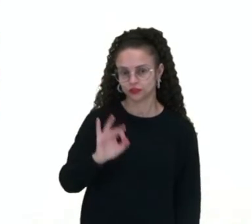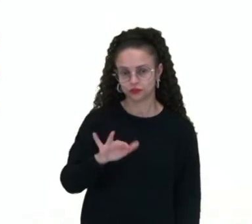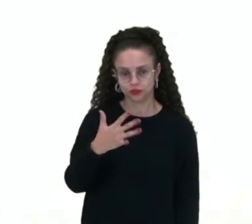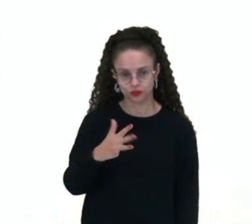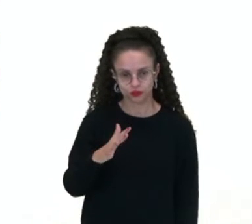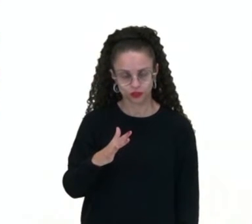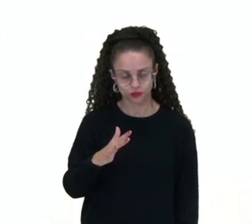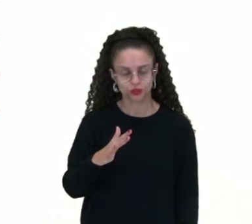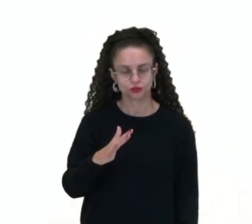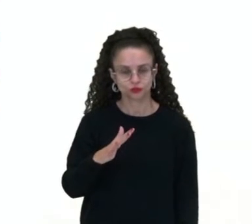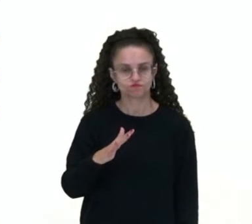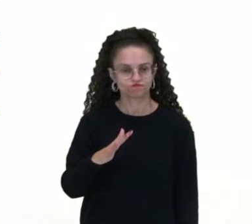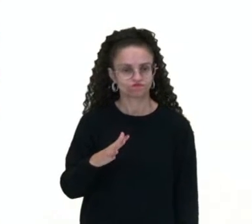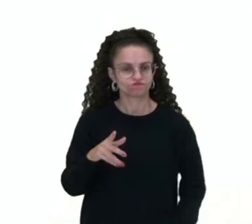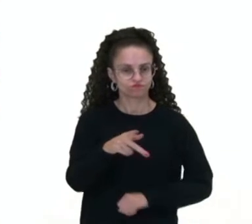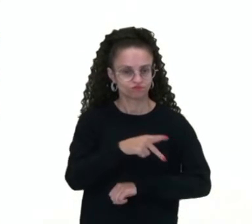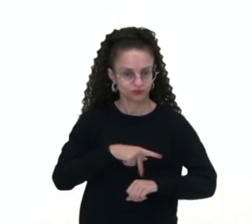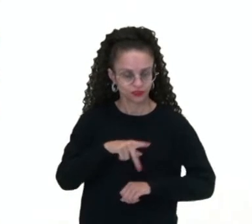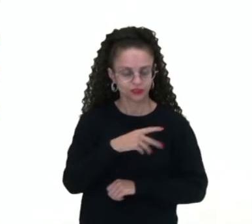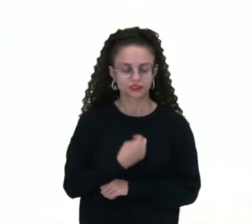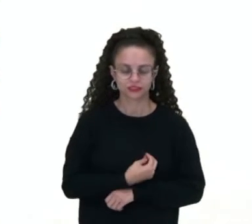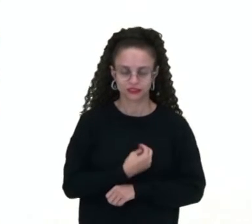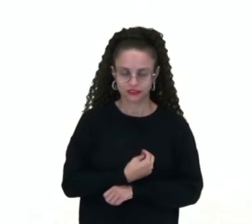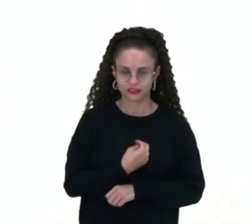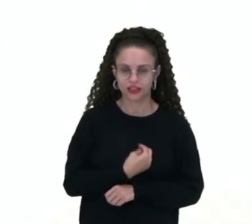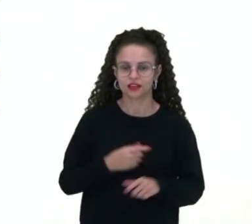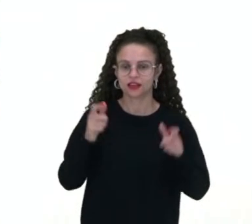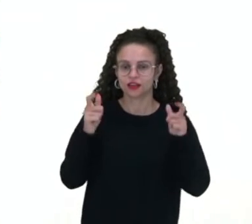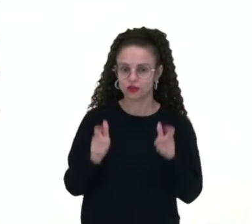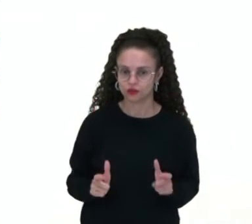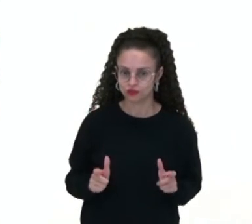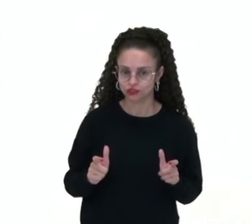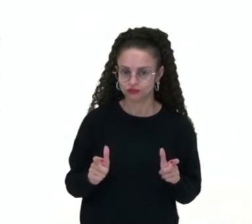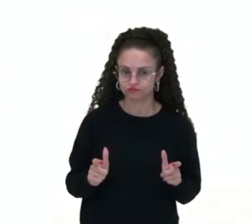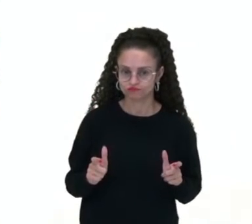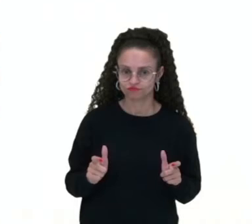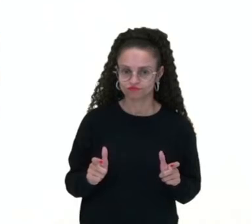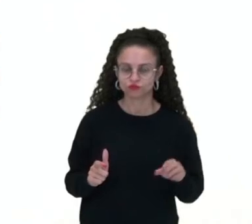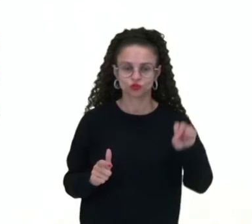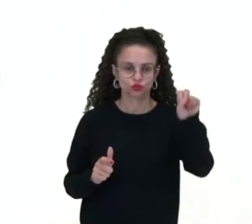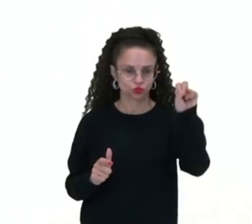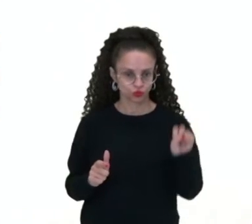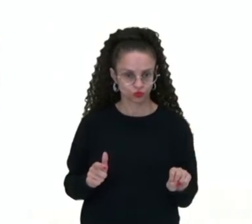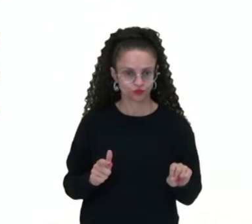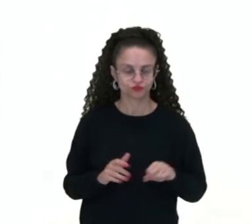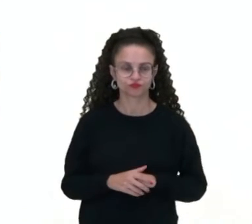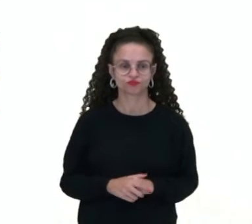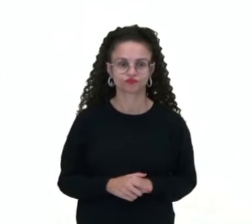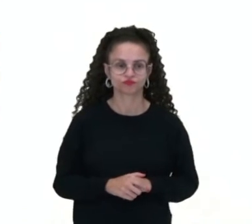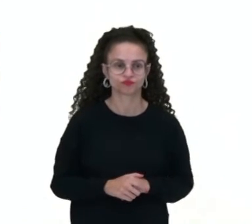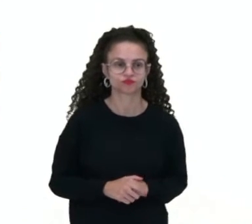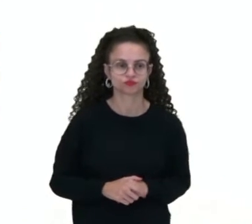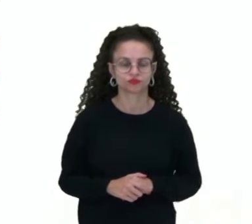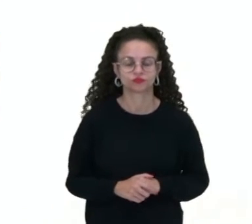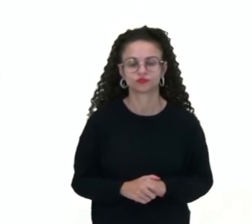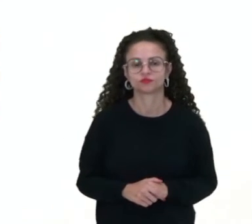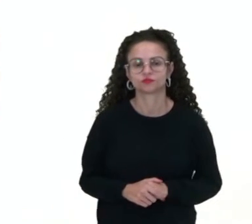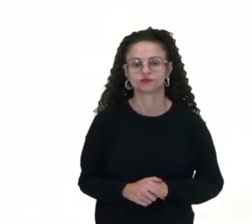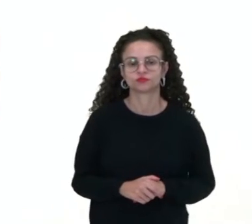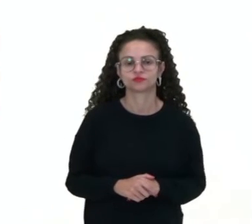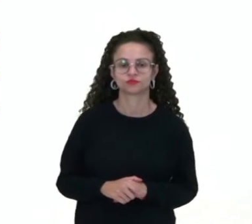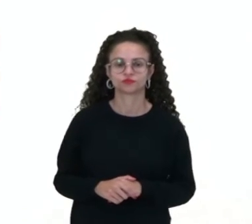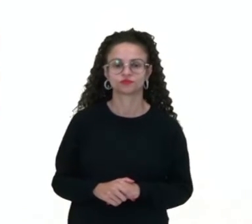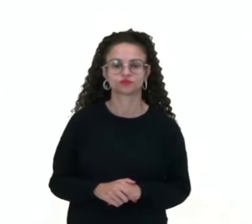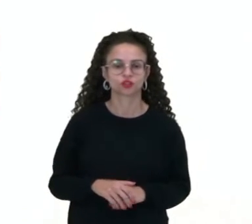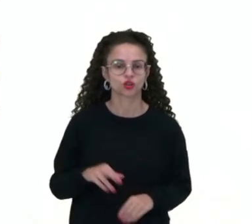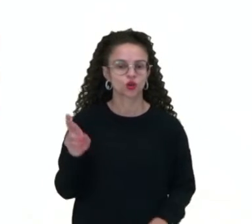país, 93%, está dentro da região sul do nosso país, tá bom? E a menor parte, como